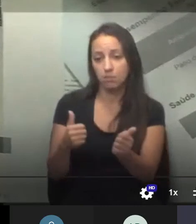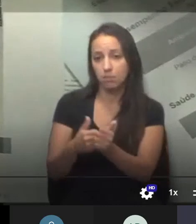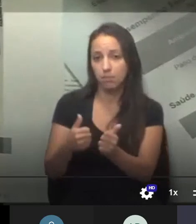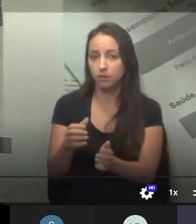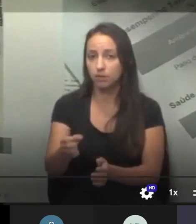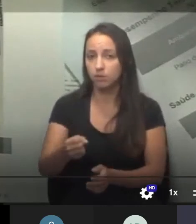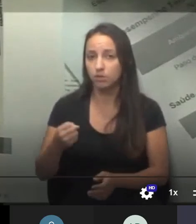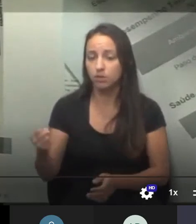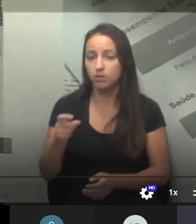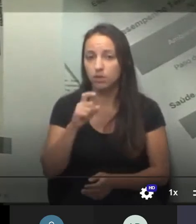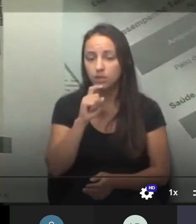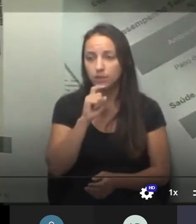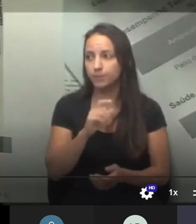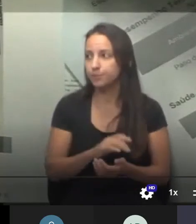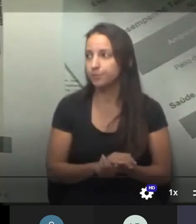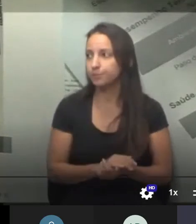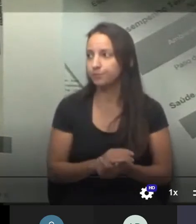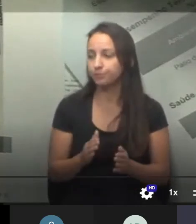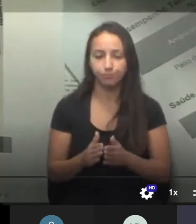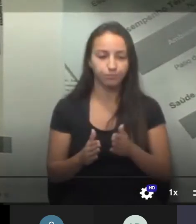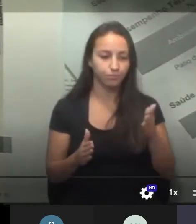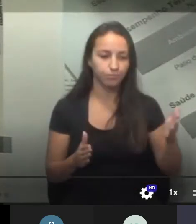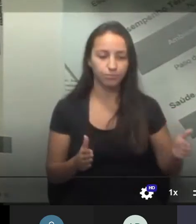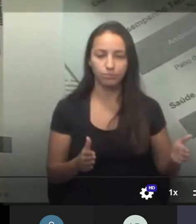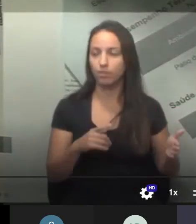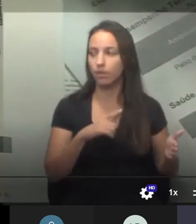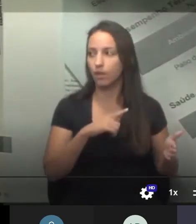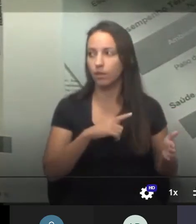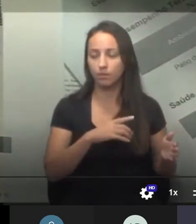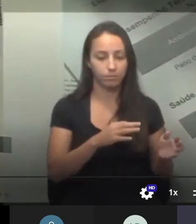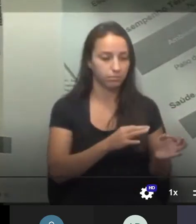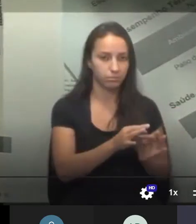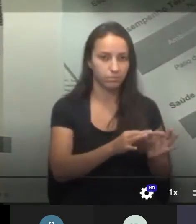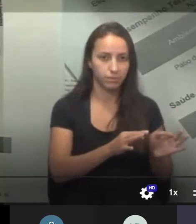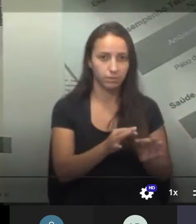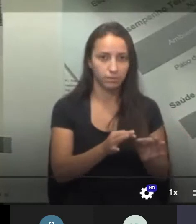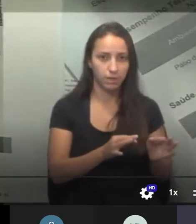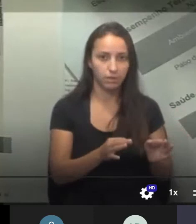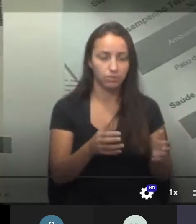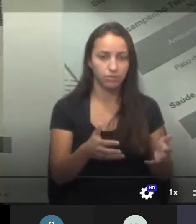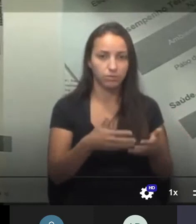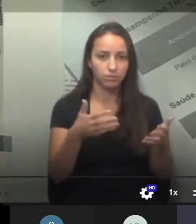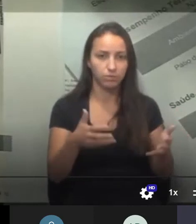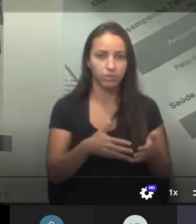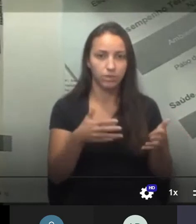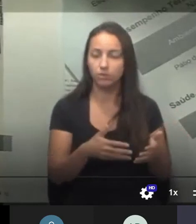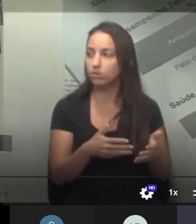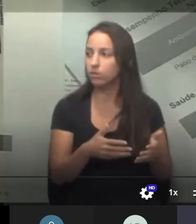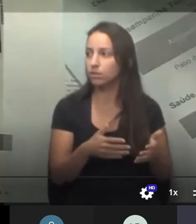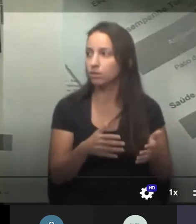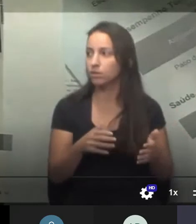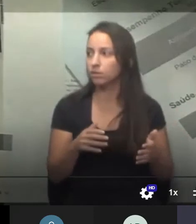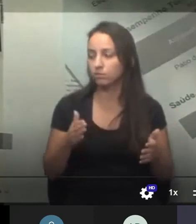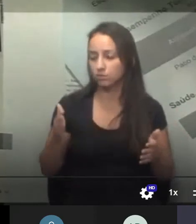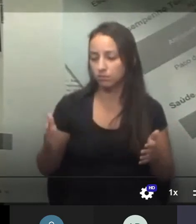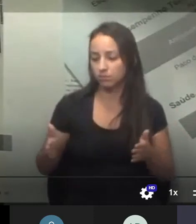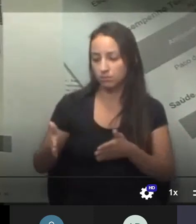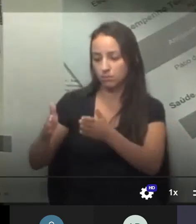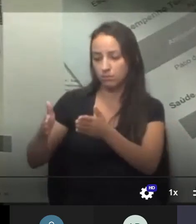da geladeira. Deste outro lado, preparo de verduras e deste lado aqui, preparo